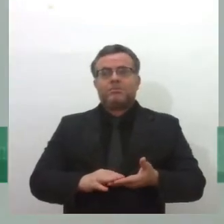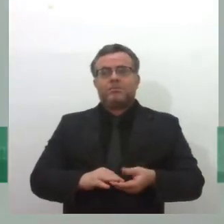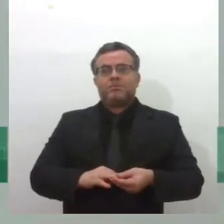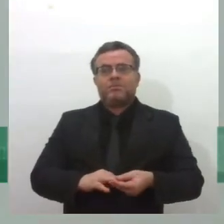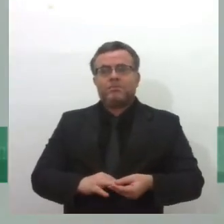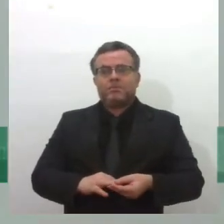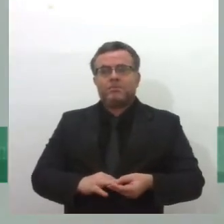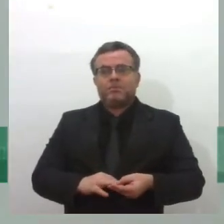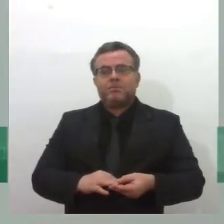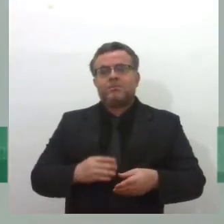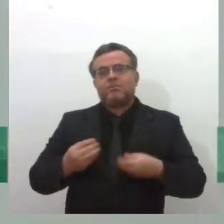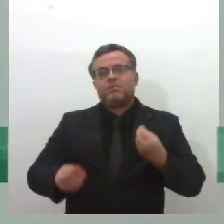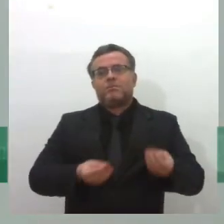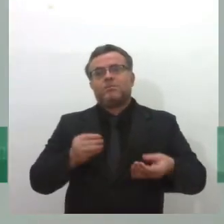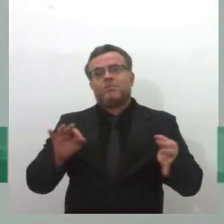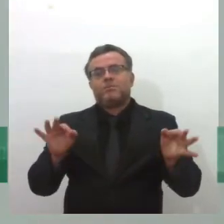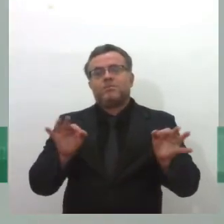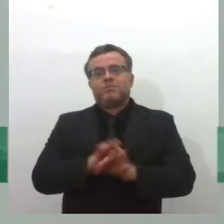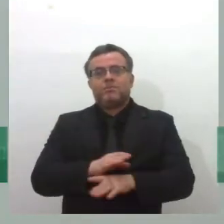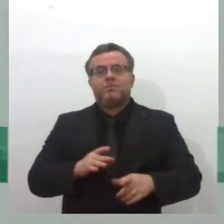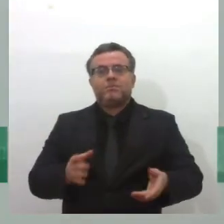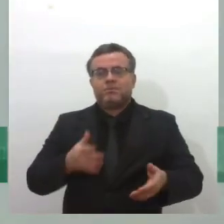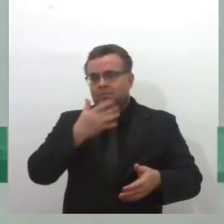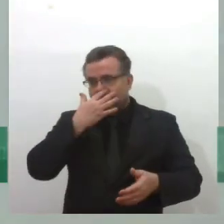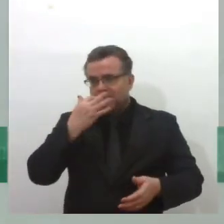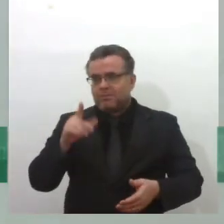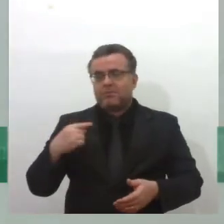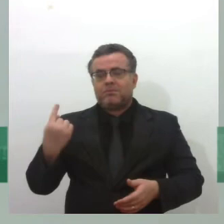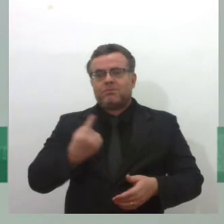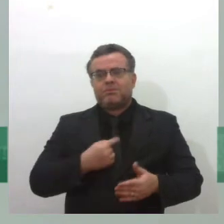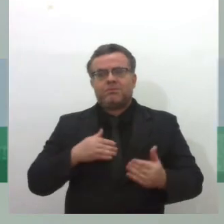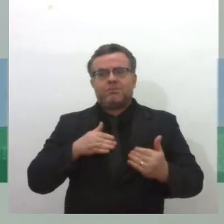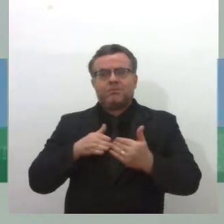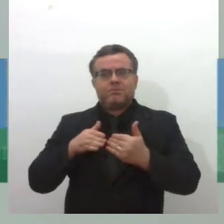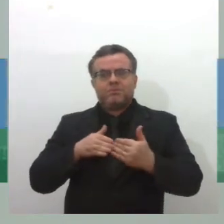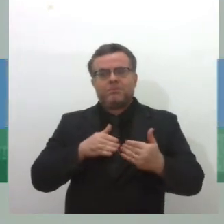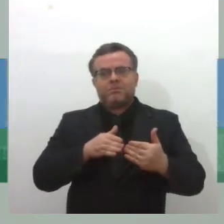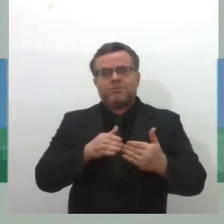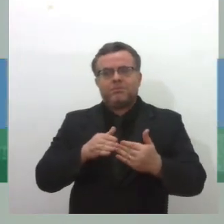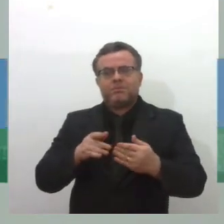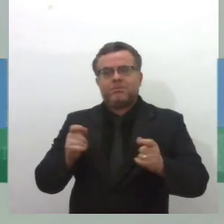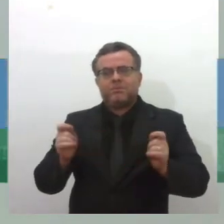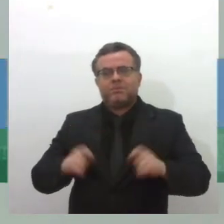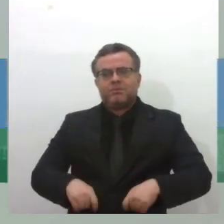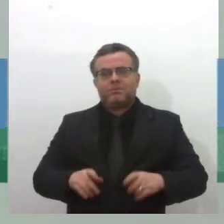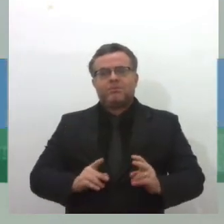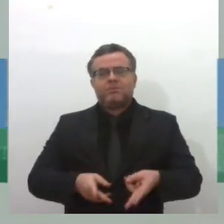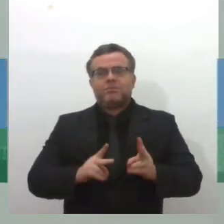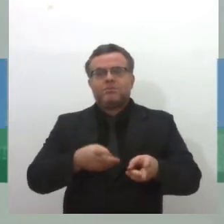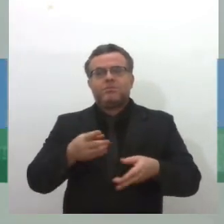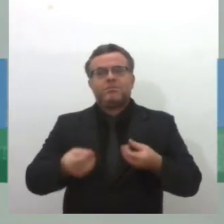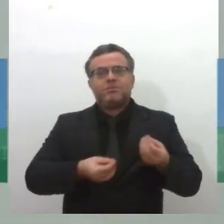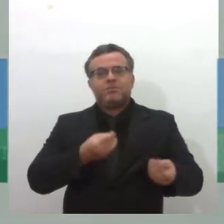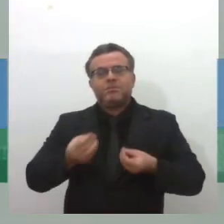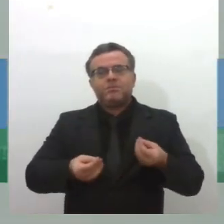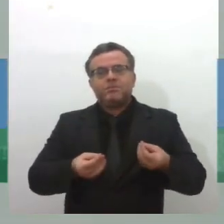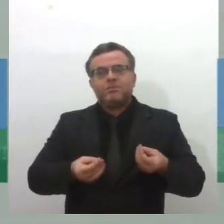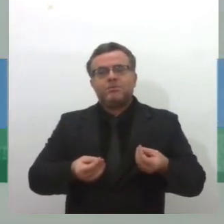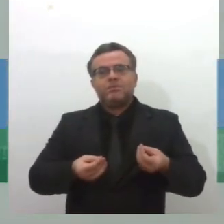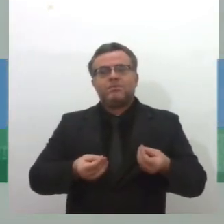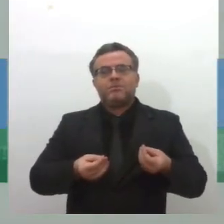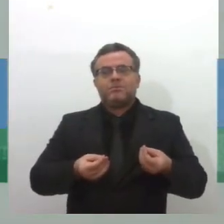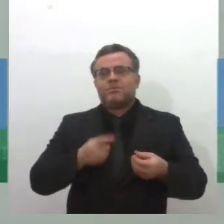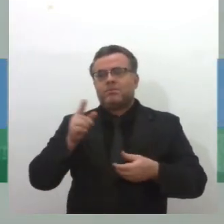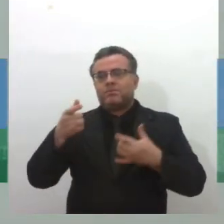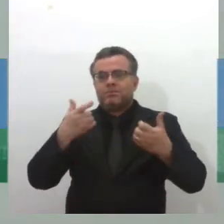Olha, a corrupção, todos nós vamos concordar, é uma chaga que aflige as sociedades, como você